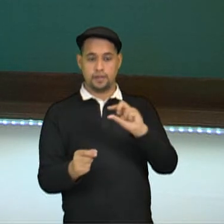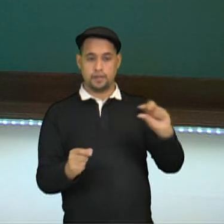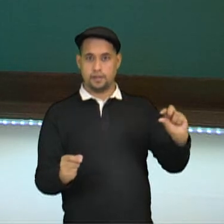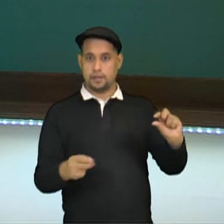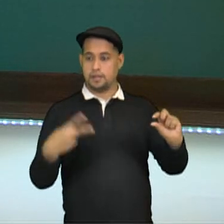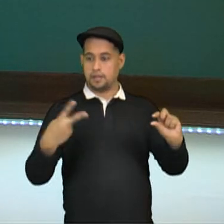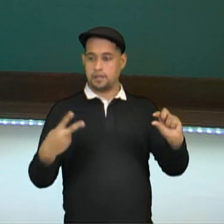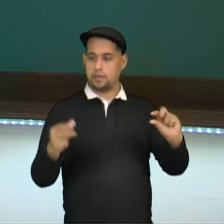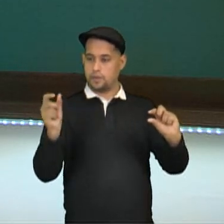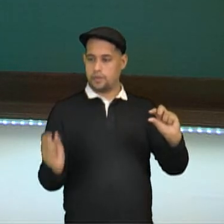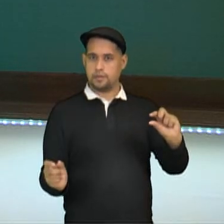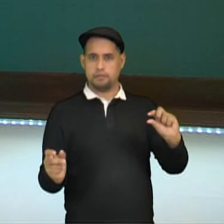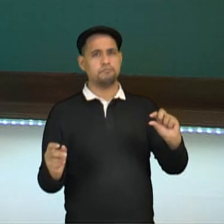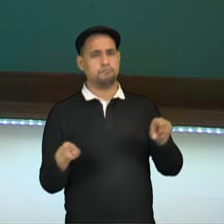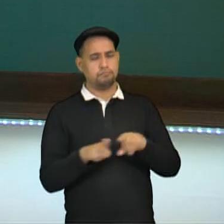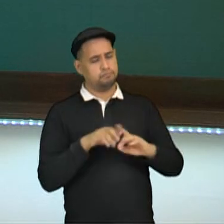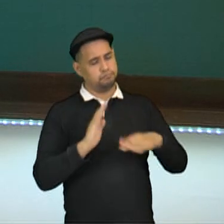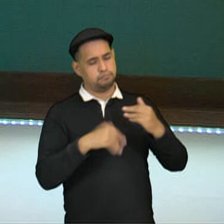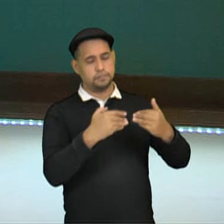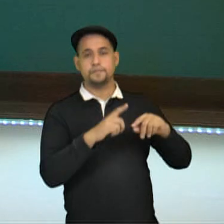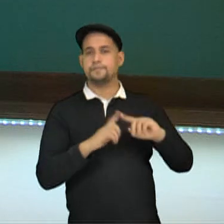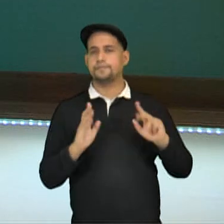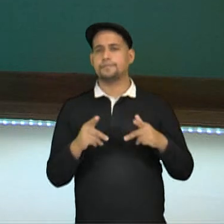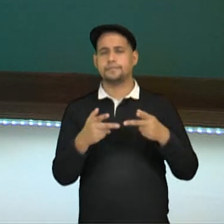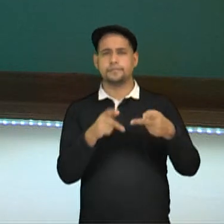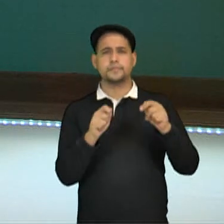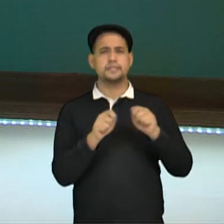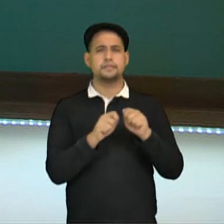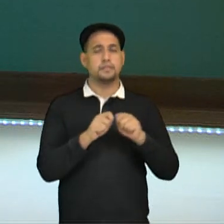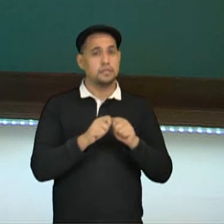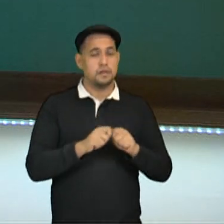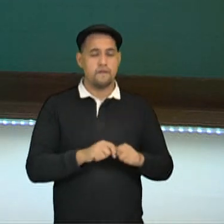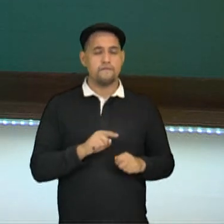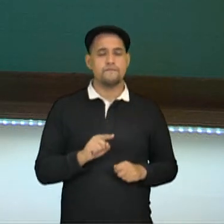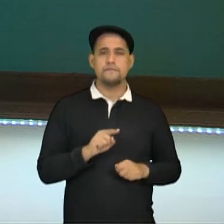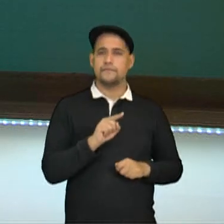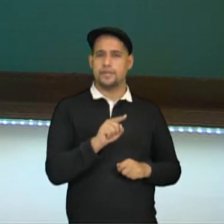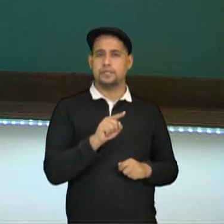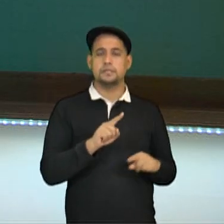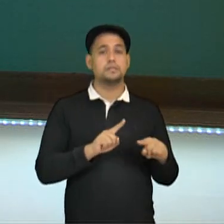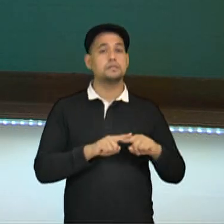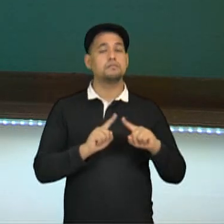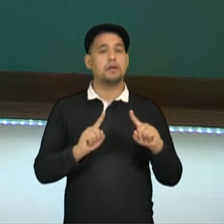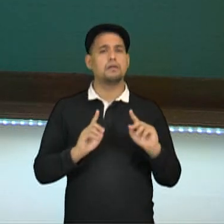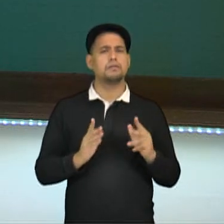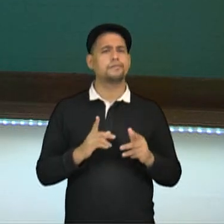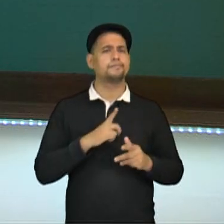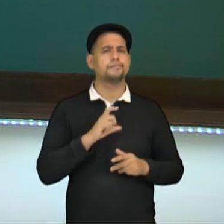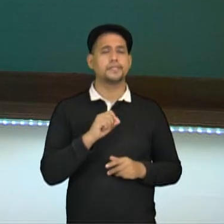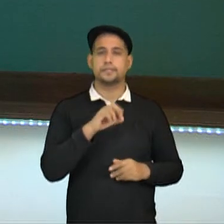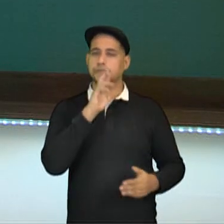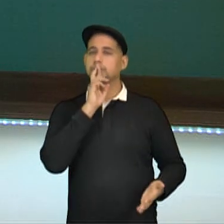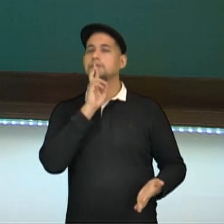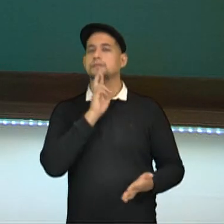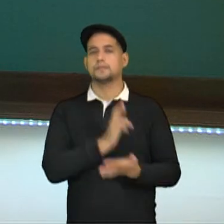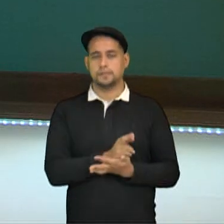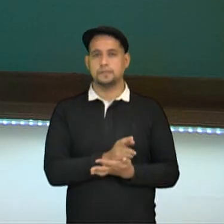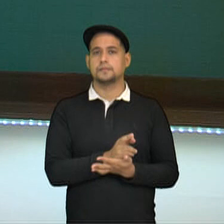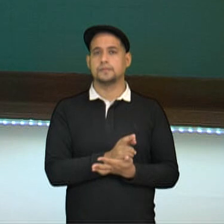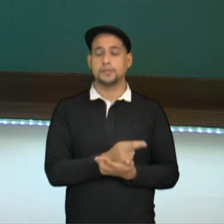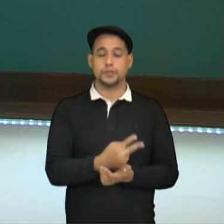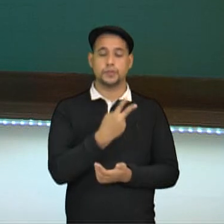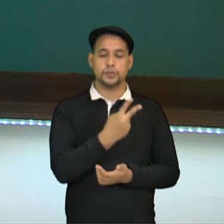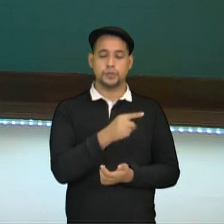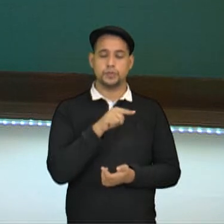assim sucessivamente, tá? Então, aqui nós vamos fazer as multiplicações e chegamos no resultado.